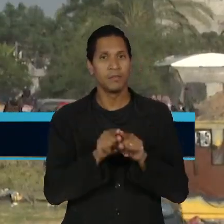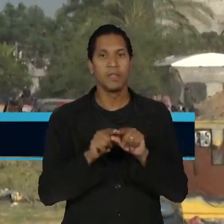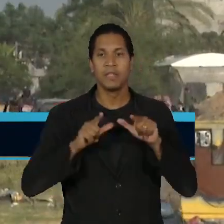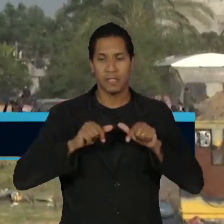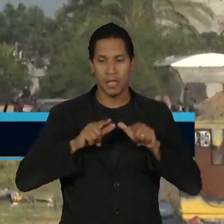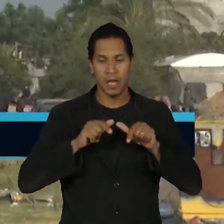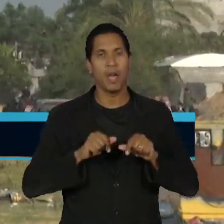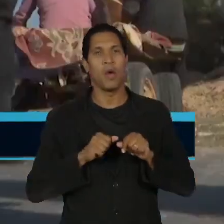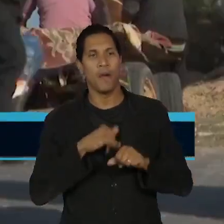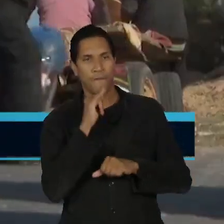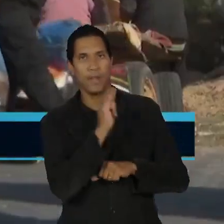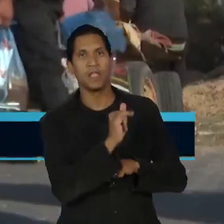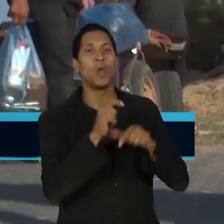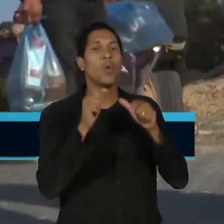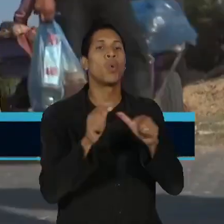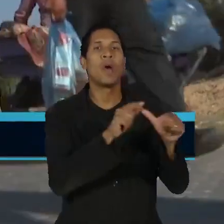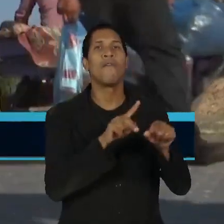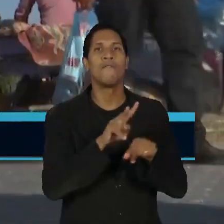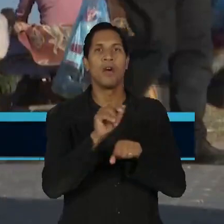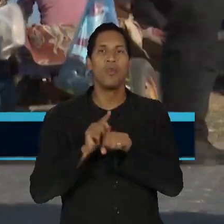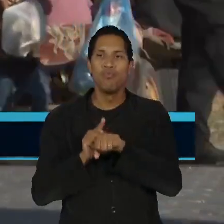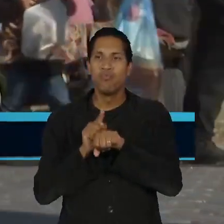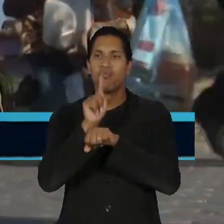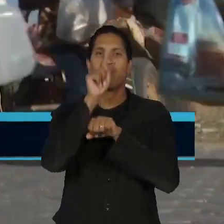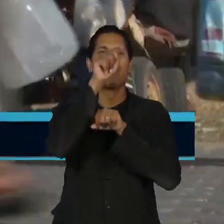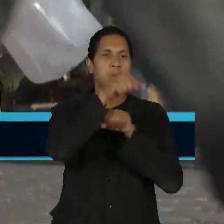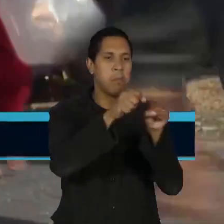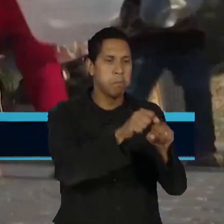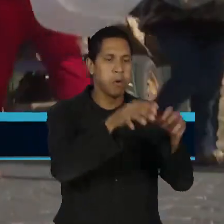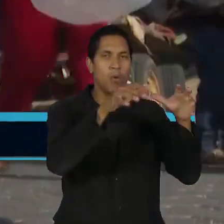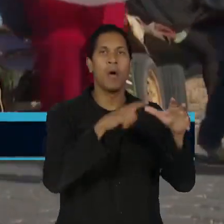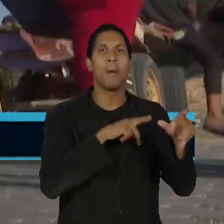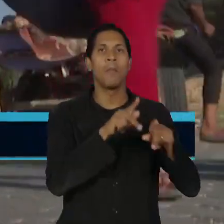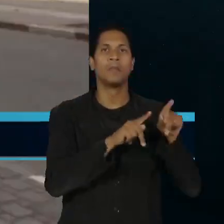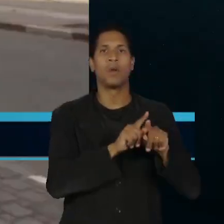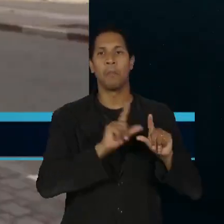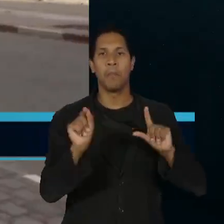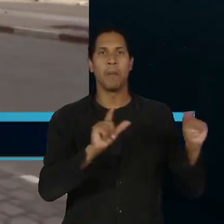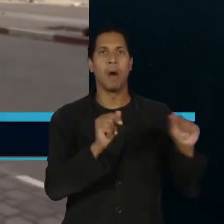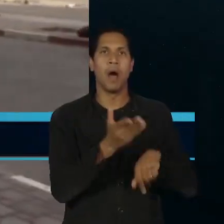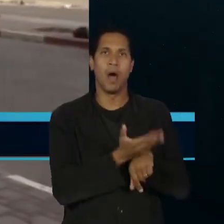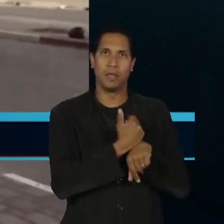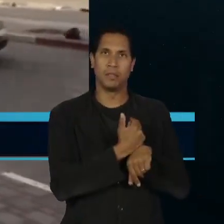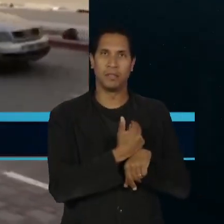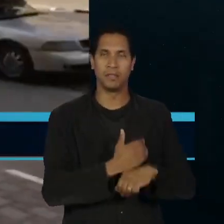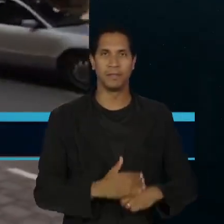planeja atacar, para permitir que a população possa buscar abrigo.